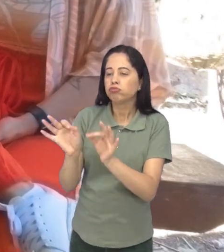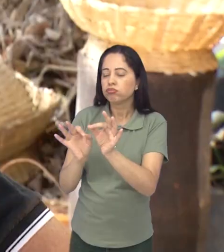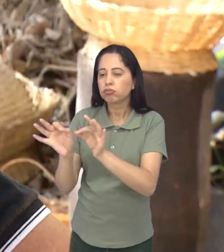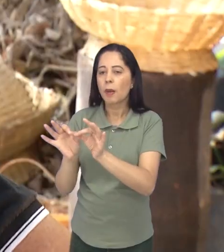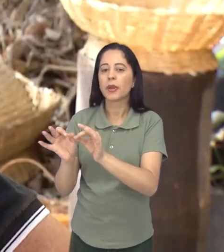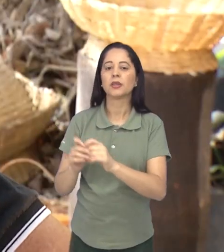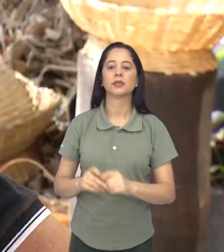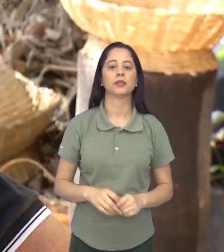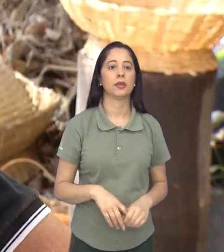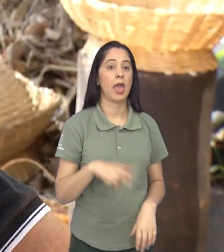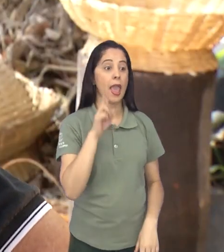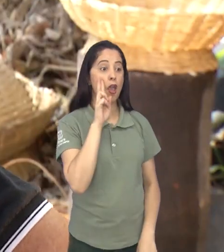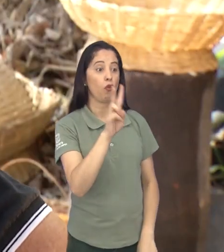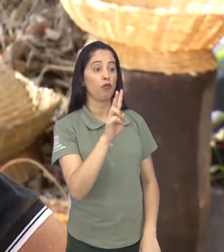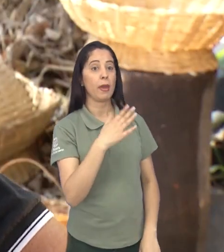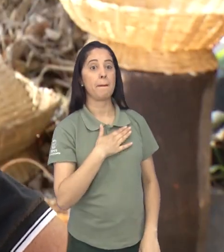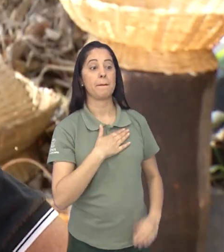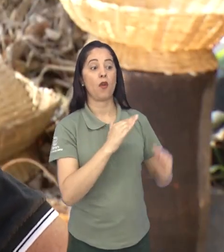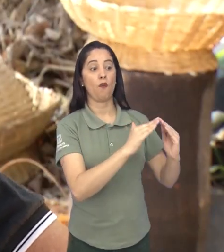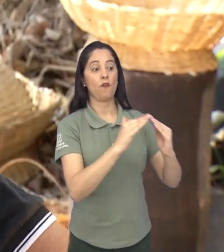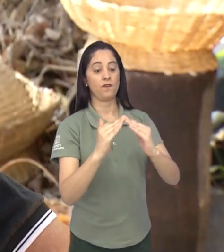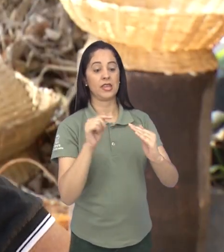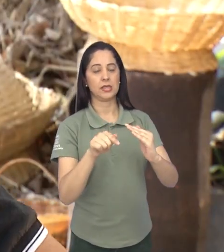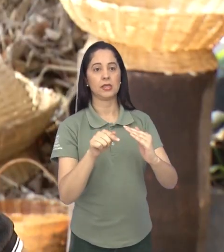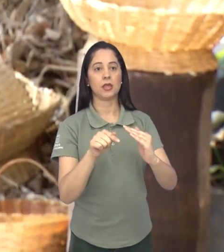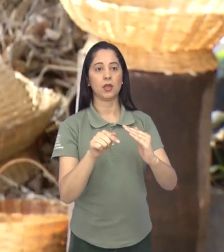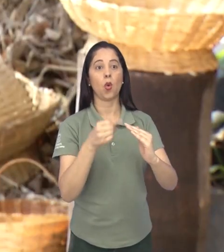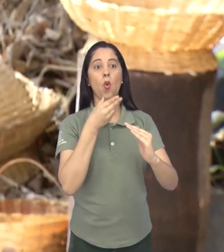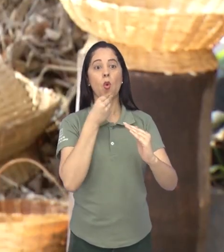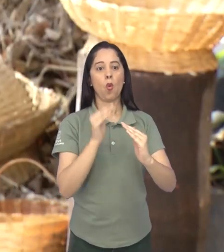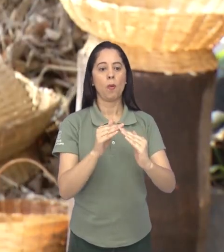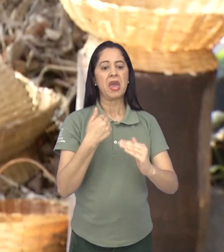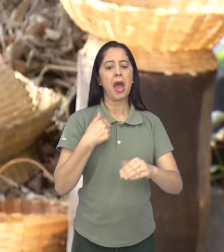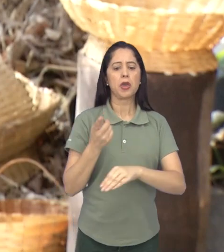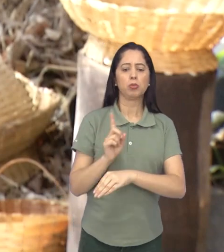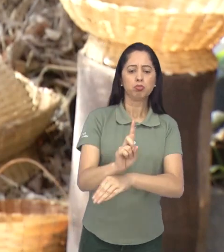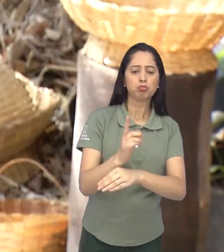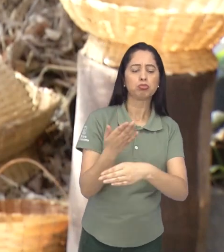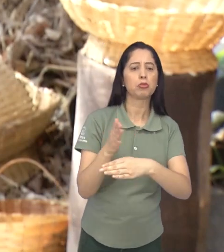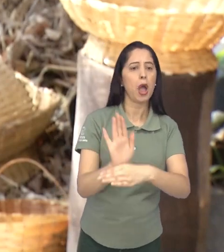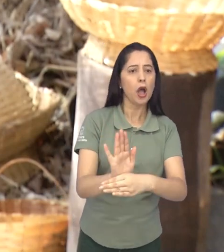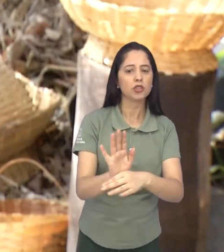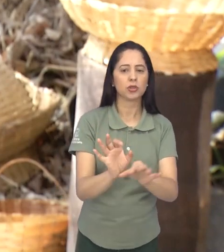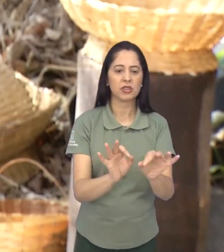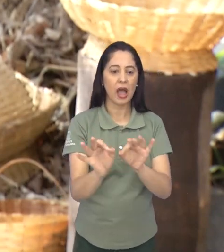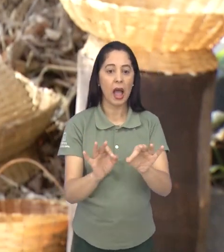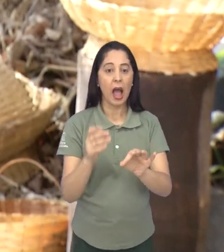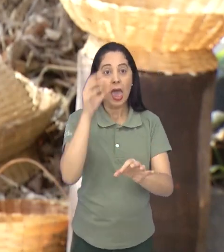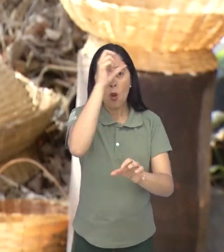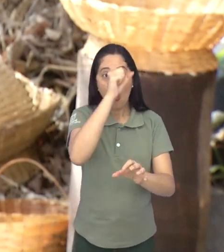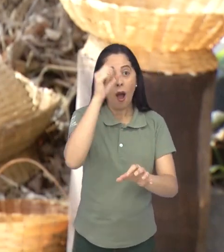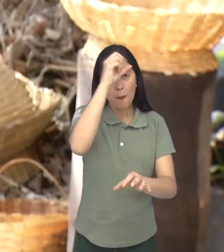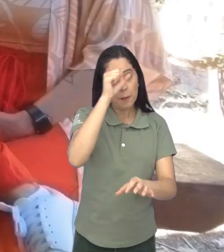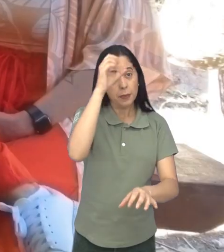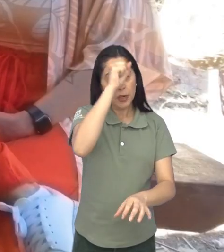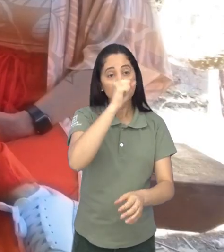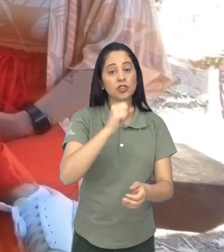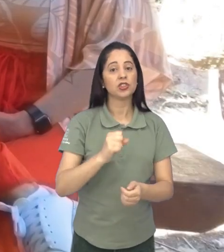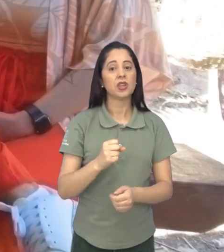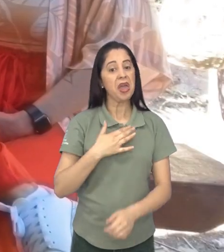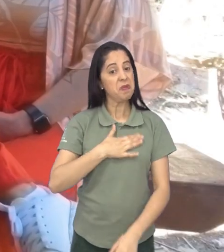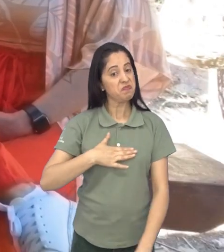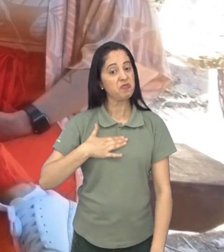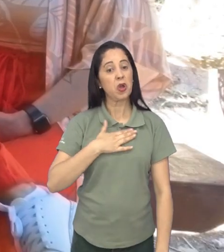bambu? Vendo um vizinho e fui auxiliar ele na produção e acabei aprendendo